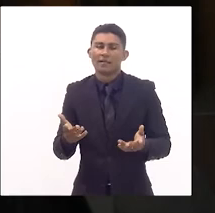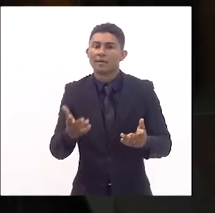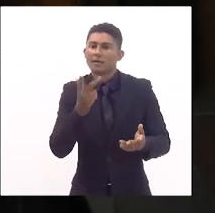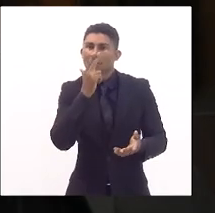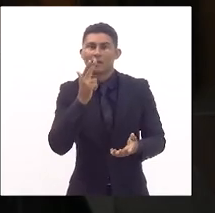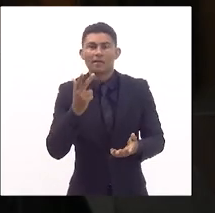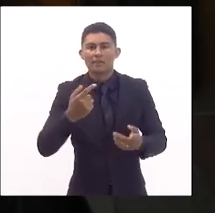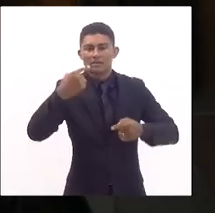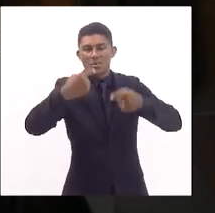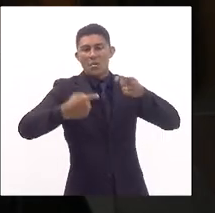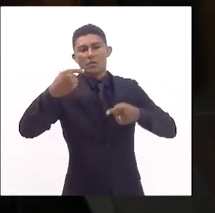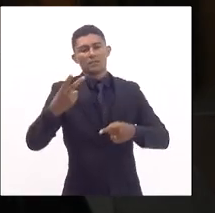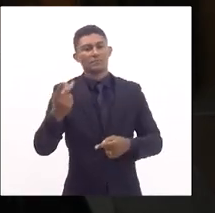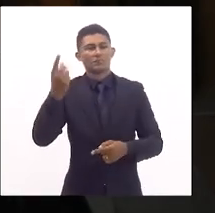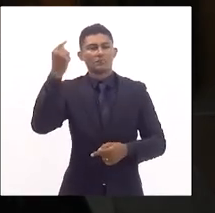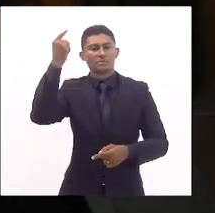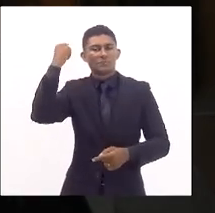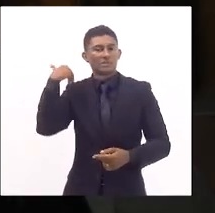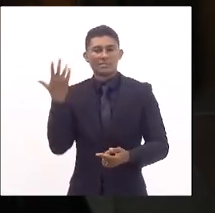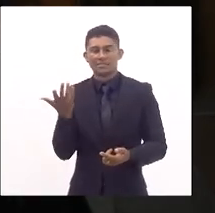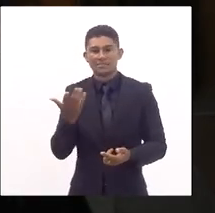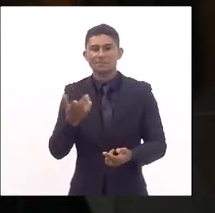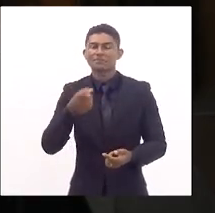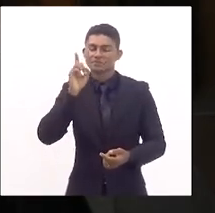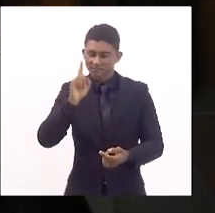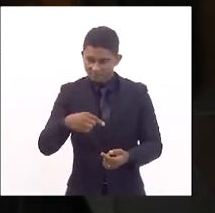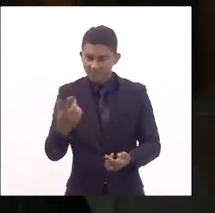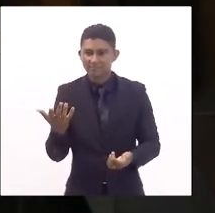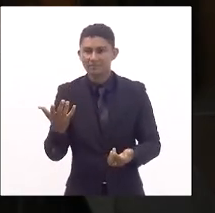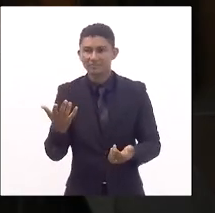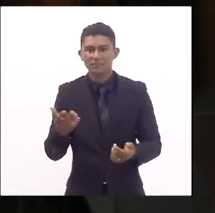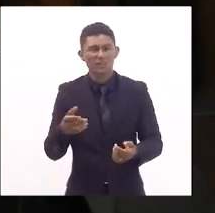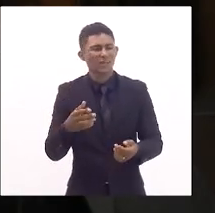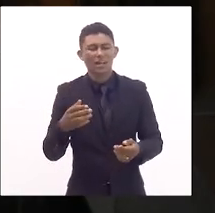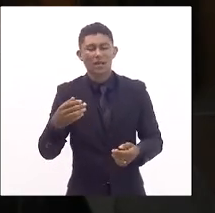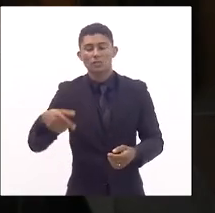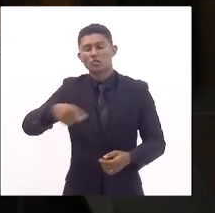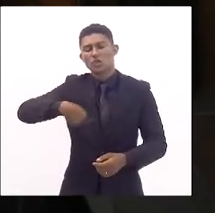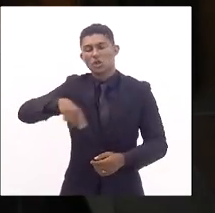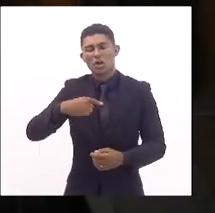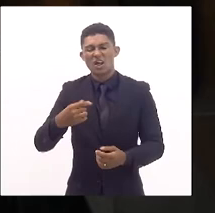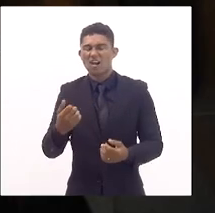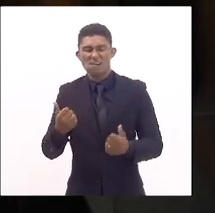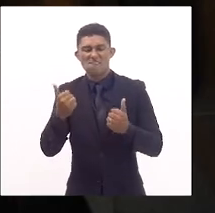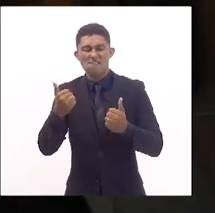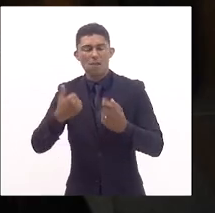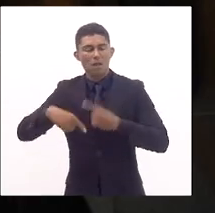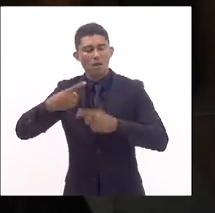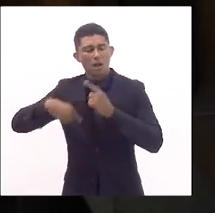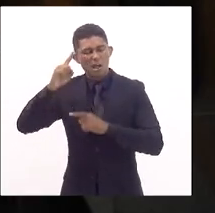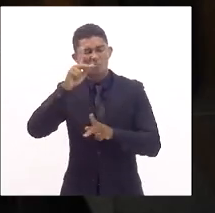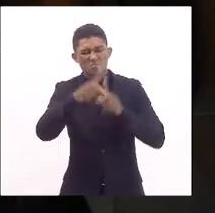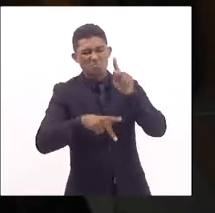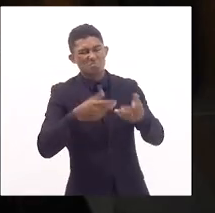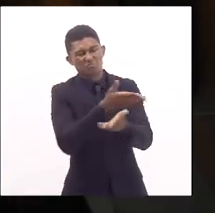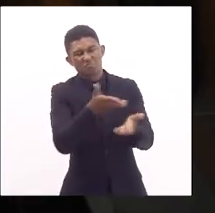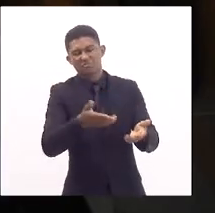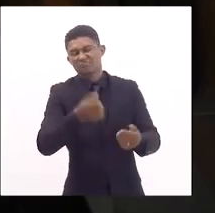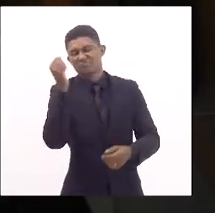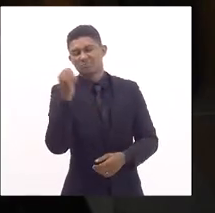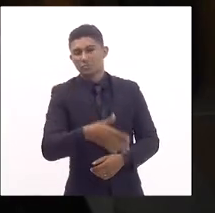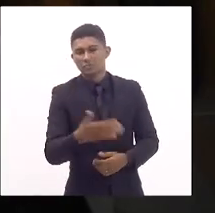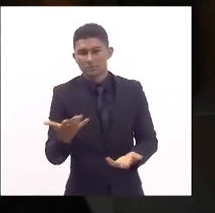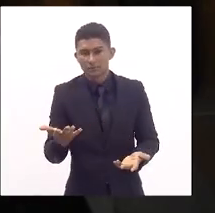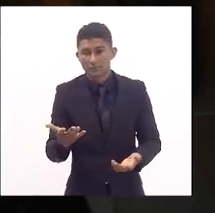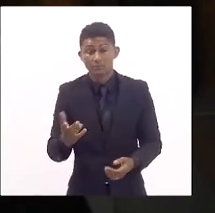política do socialismo para eles tudo que eu toco nada e não é de se estranhar até porque